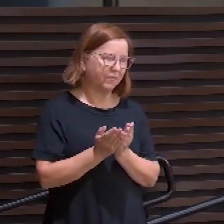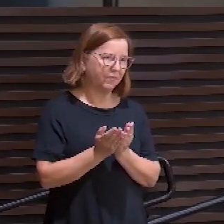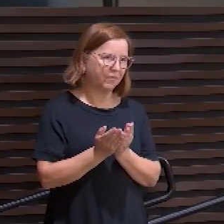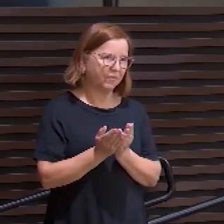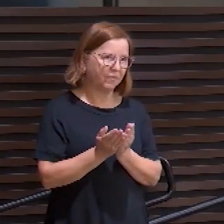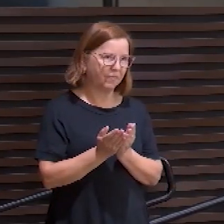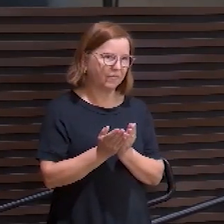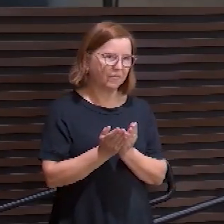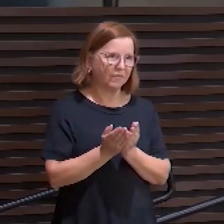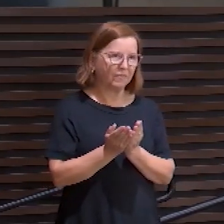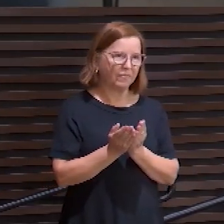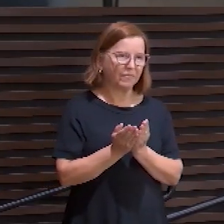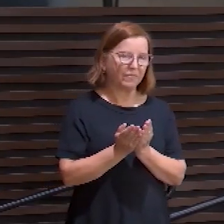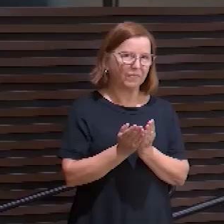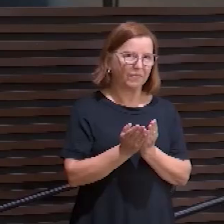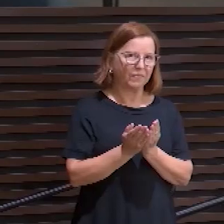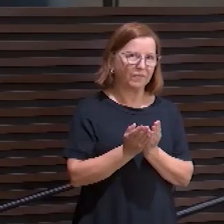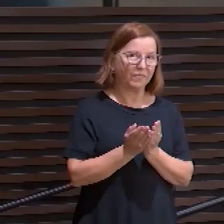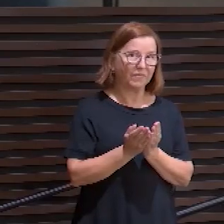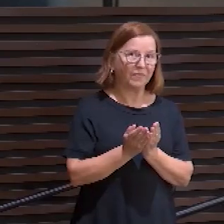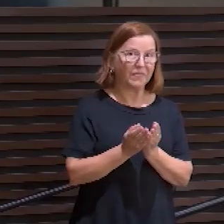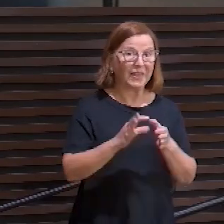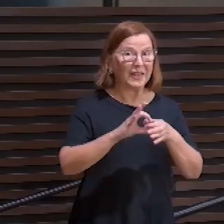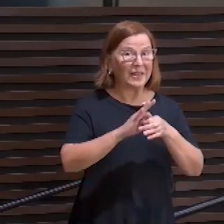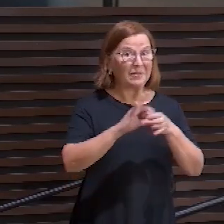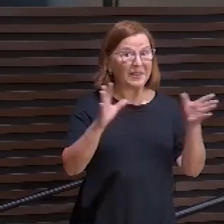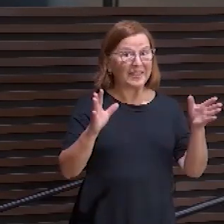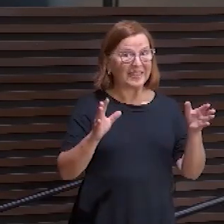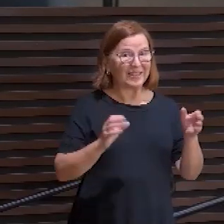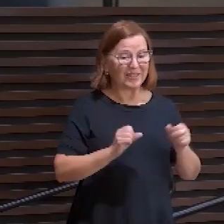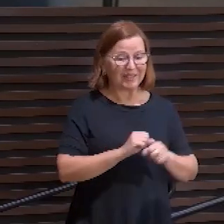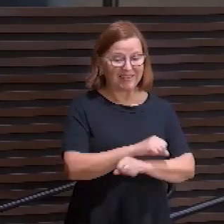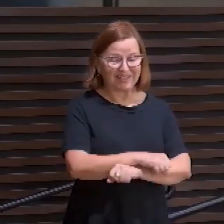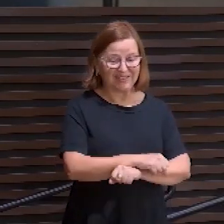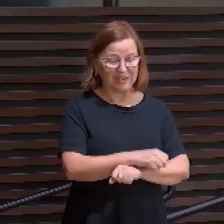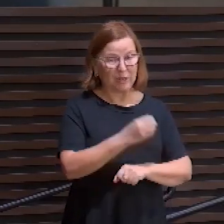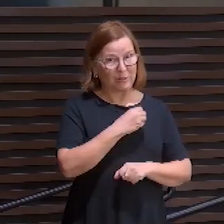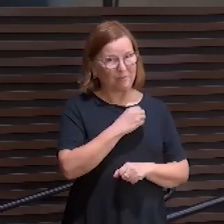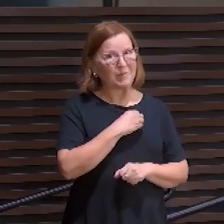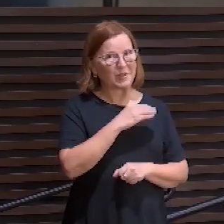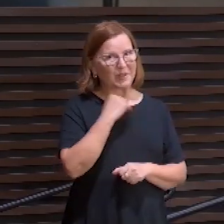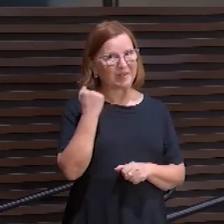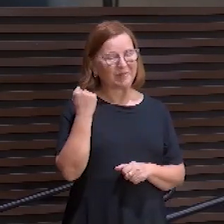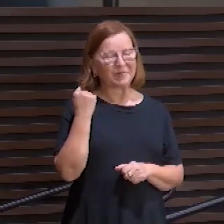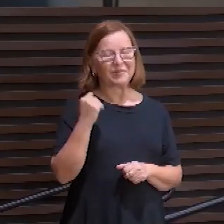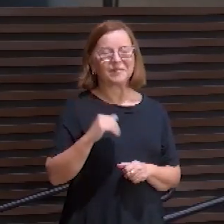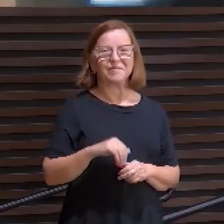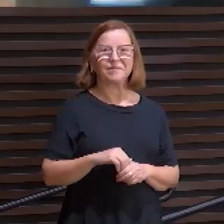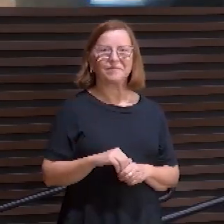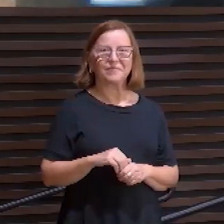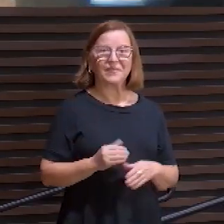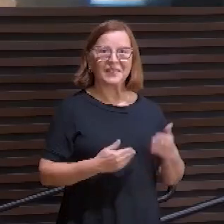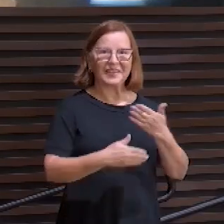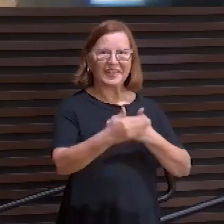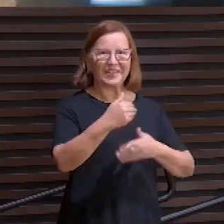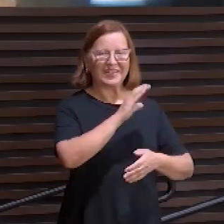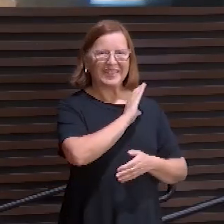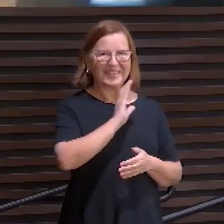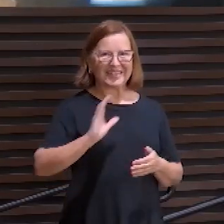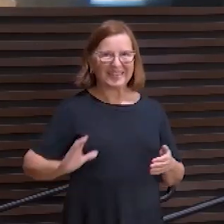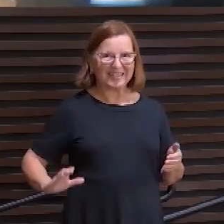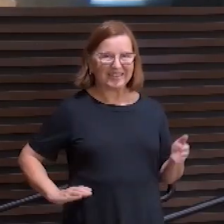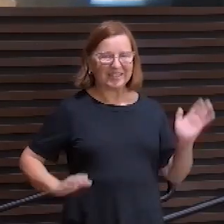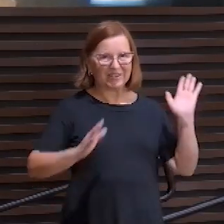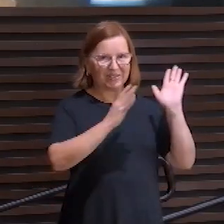que é a libertação do cativeiro do pecado e da morte, por meio de Cristo